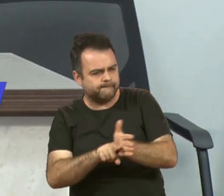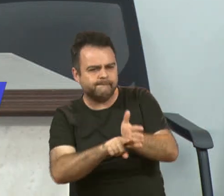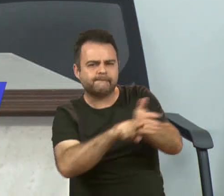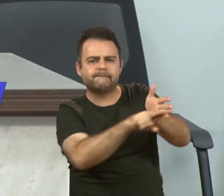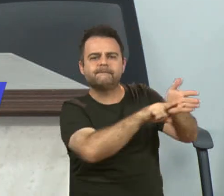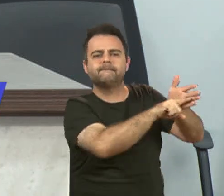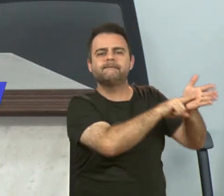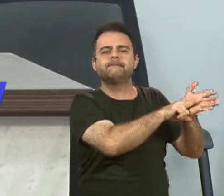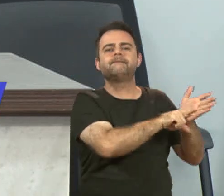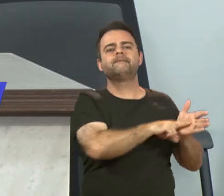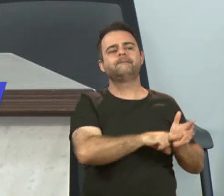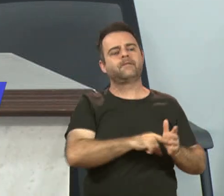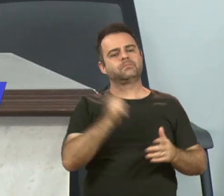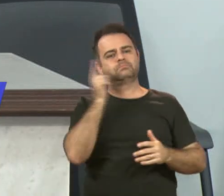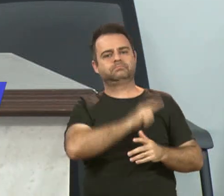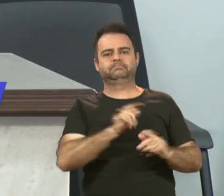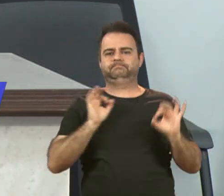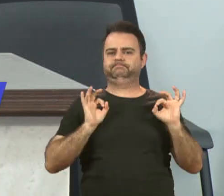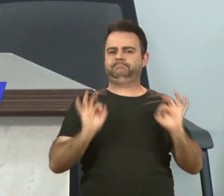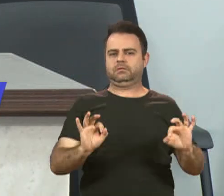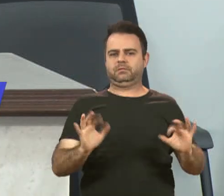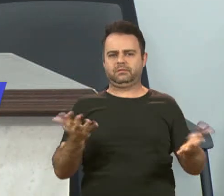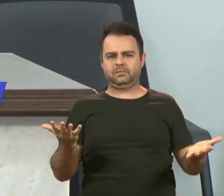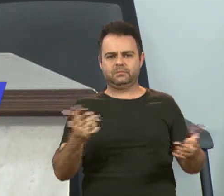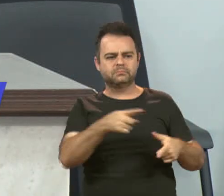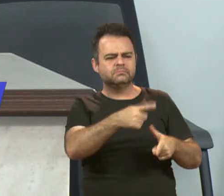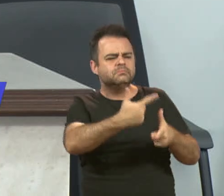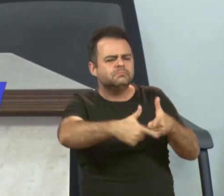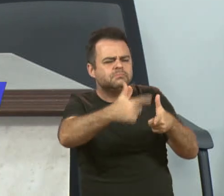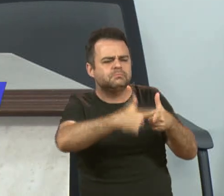e concreta. Entender aquela